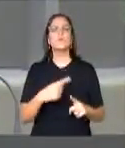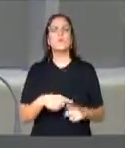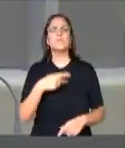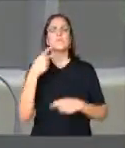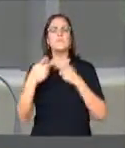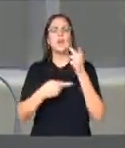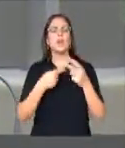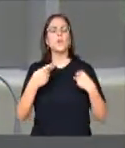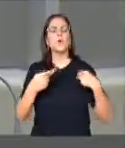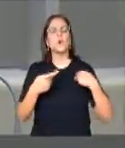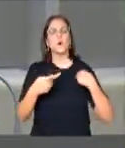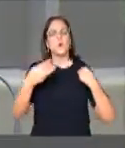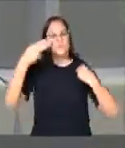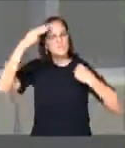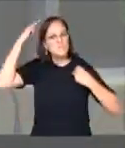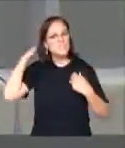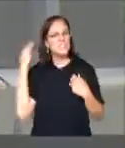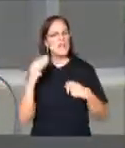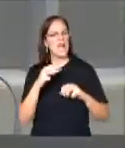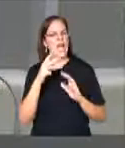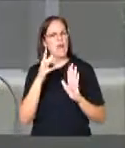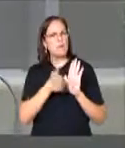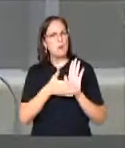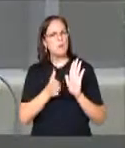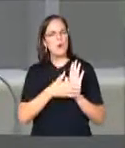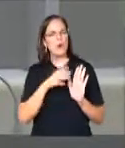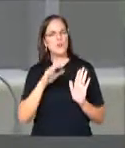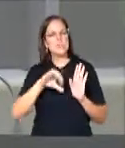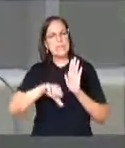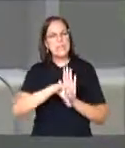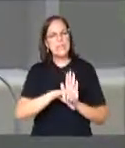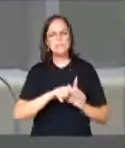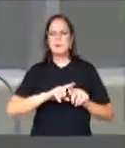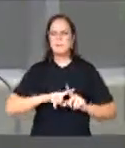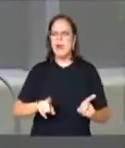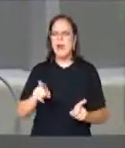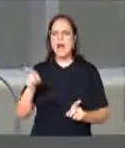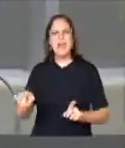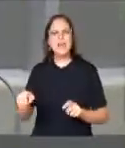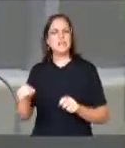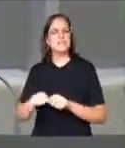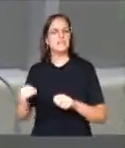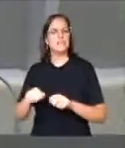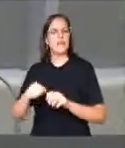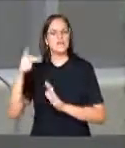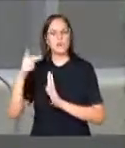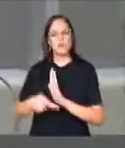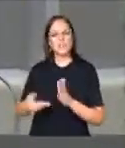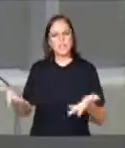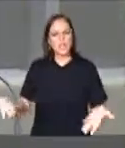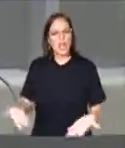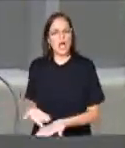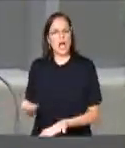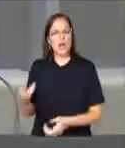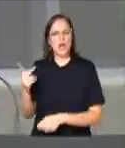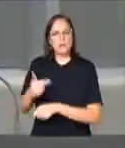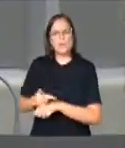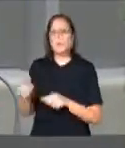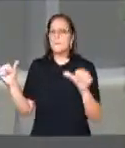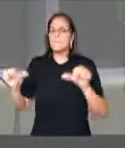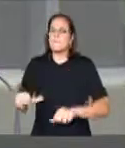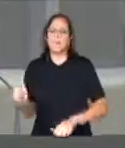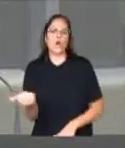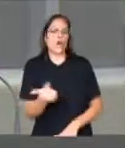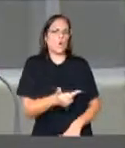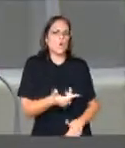reforma da previdência e hoje ele apresenta para nós um projeto de reforma que é pior do que a do tênis